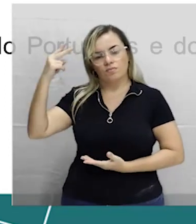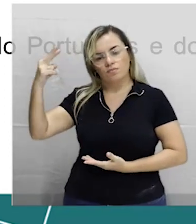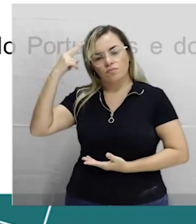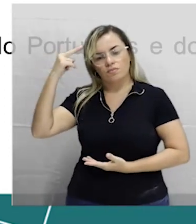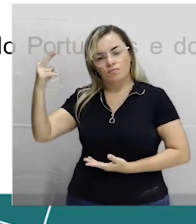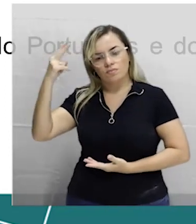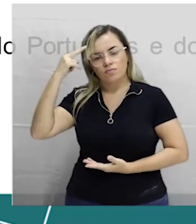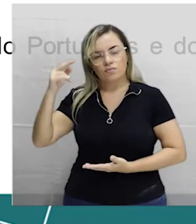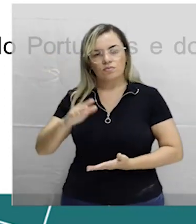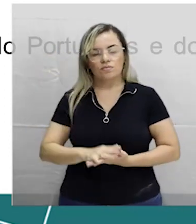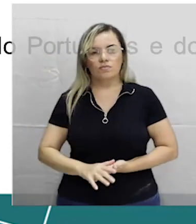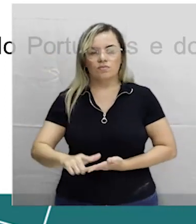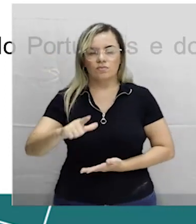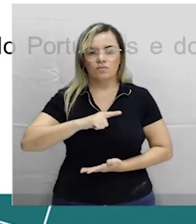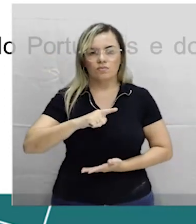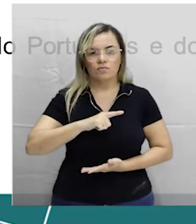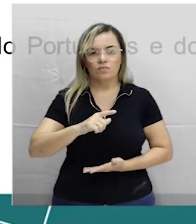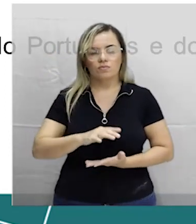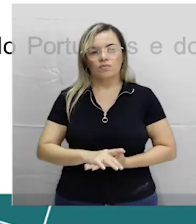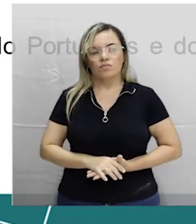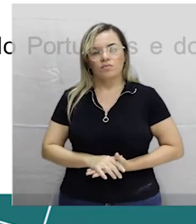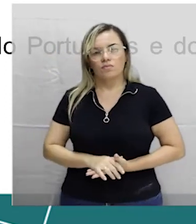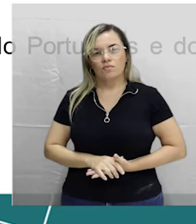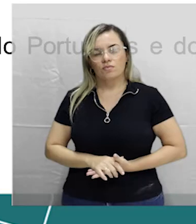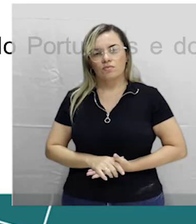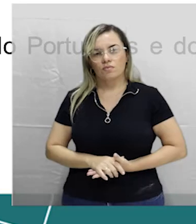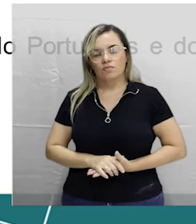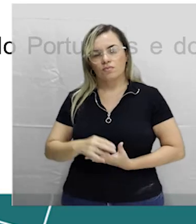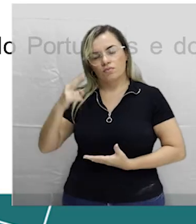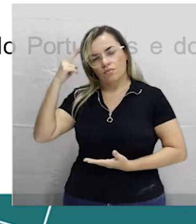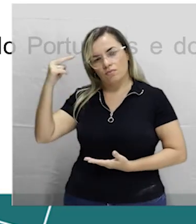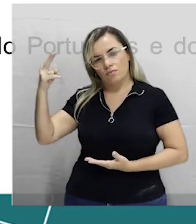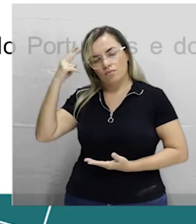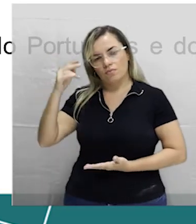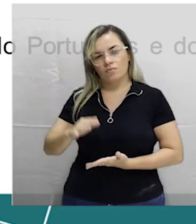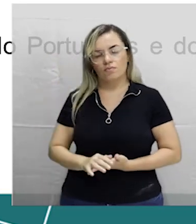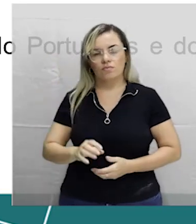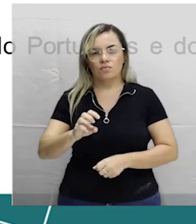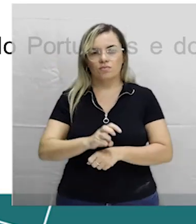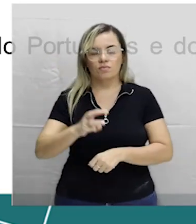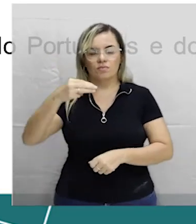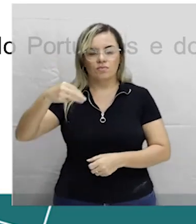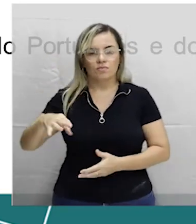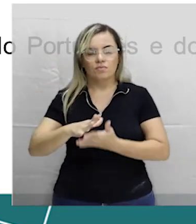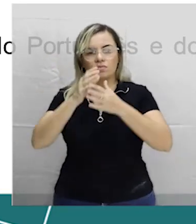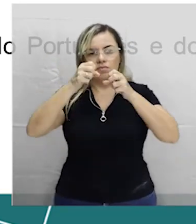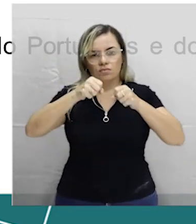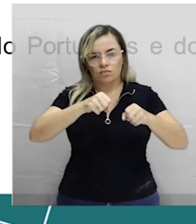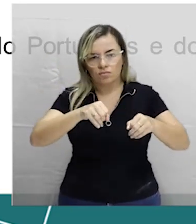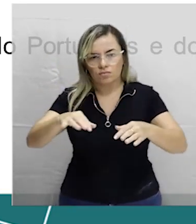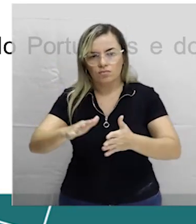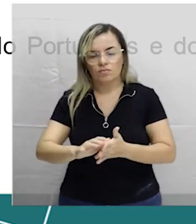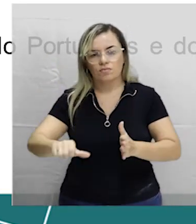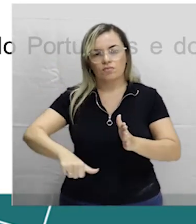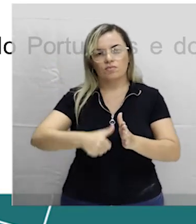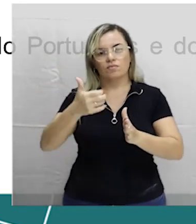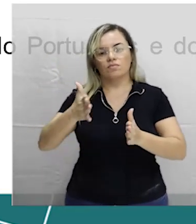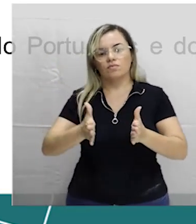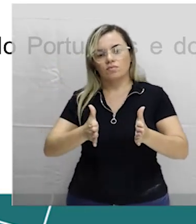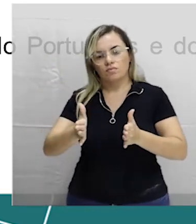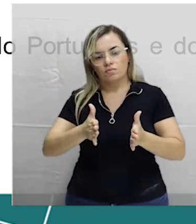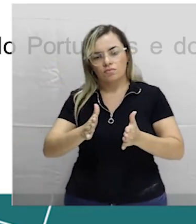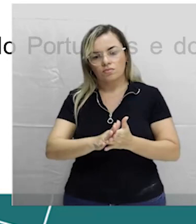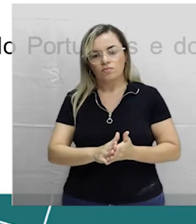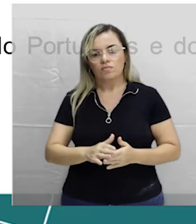históricos que esteve presente na história do Maranhão colonial, dessa primeira fase,